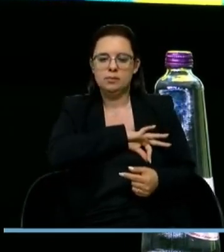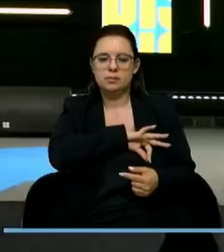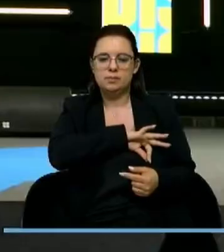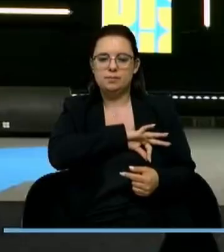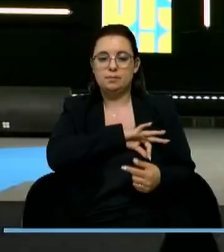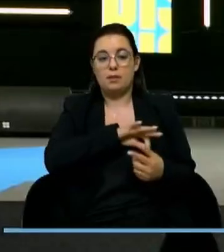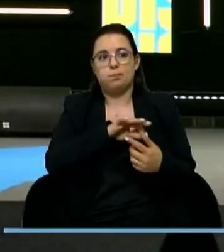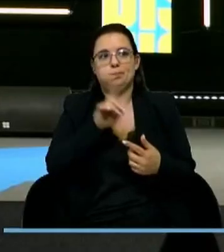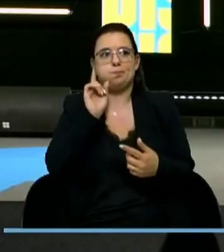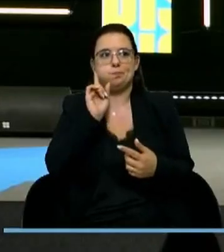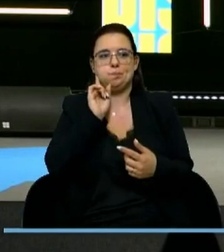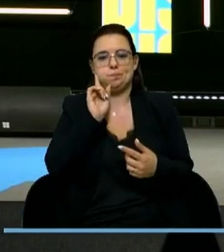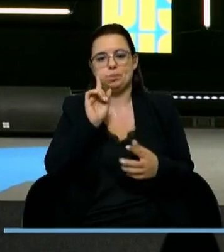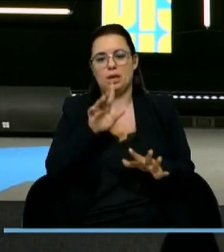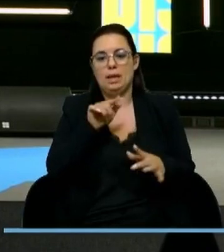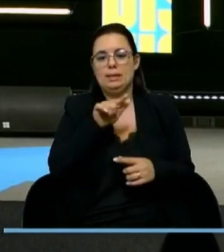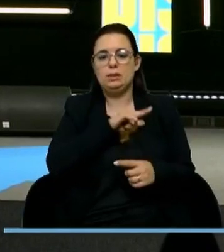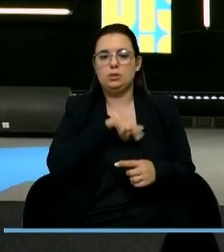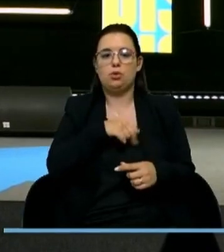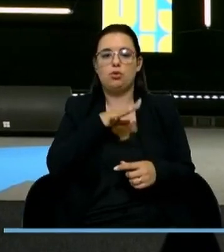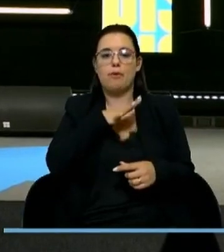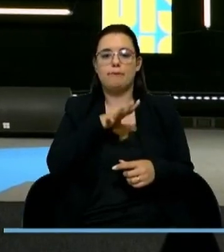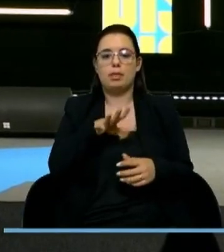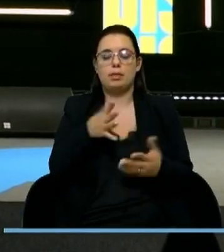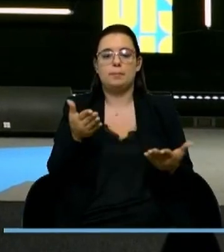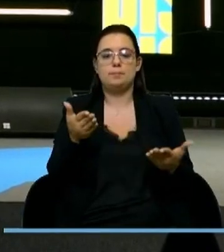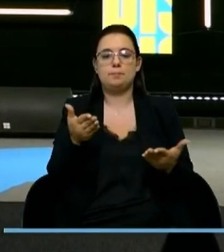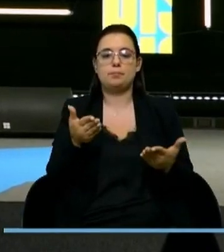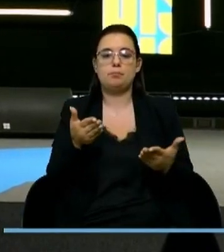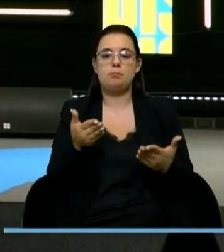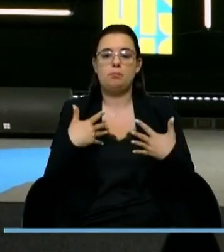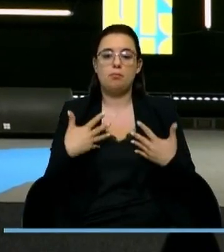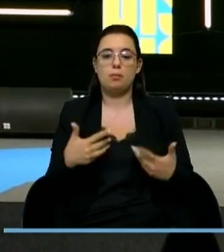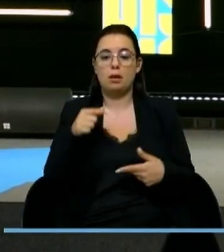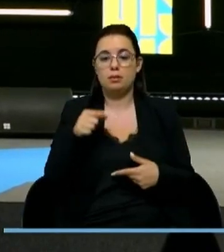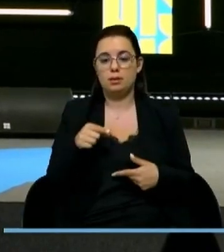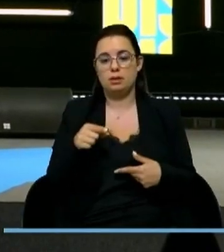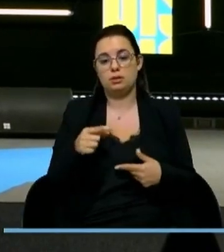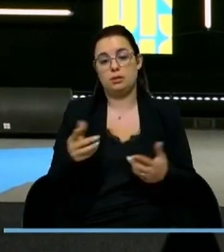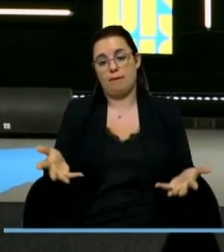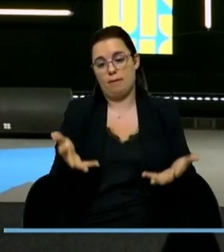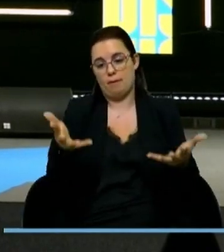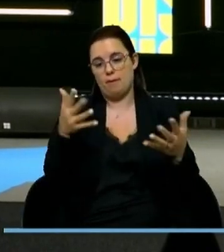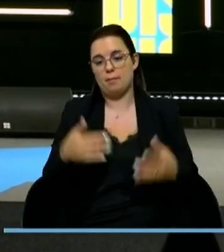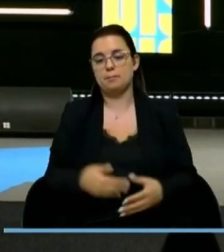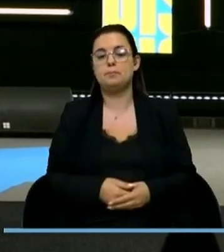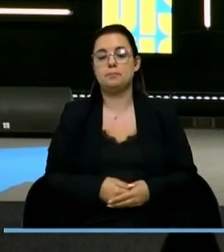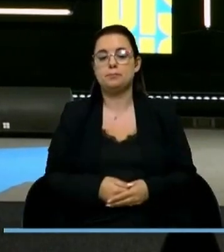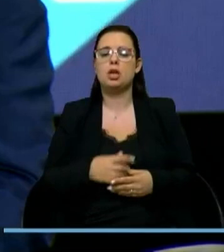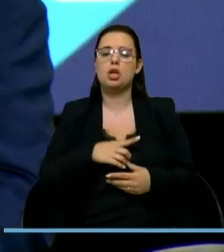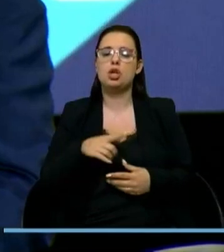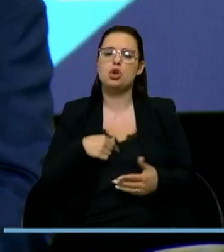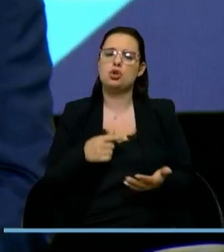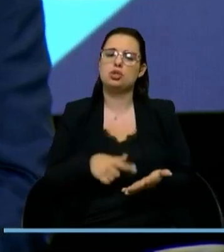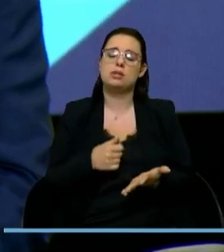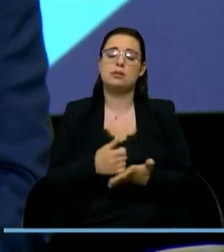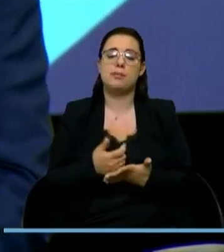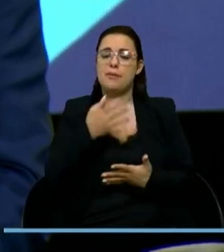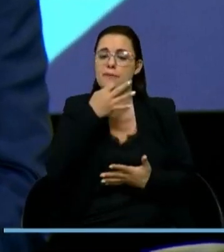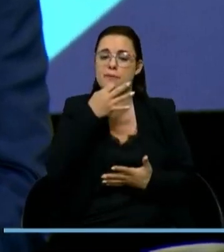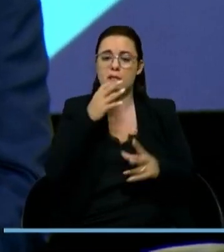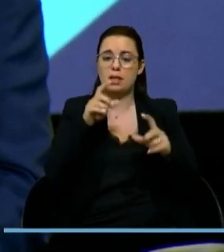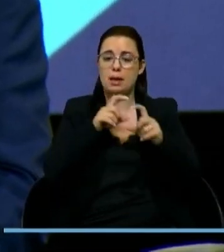e, portanto, aí é onde queremos que este tipo de iniciativas vai despoletar, digamos. E estamos sempre a falar de